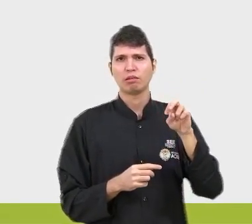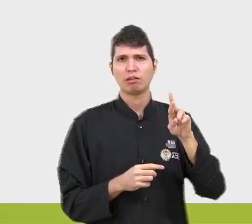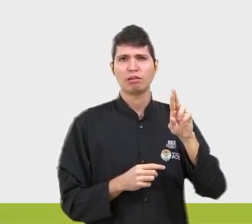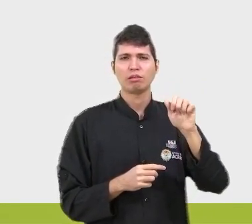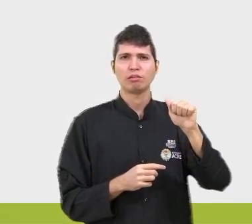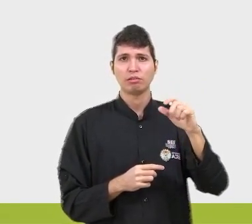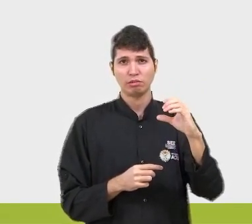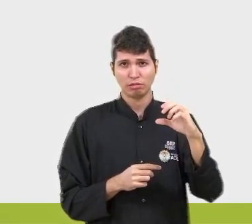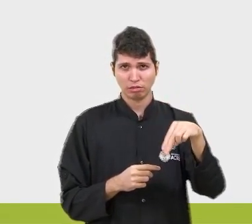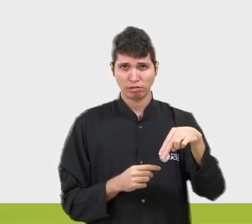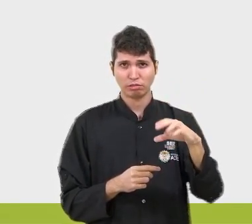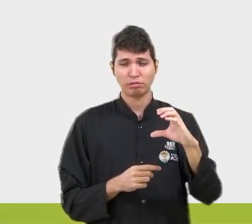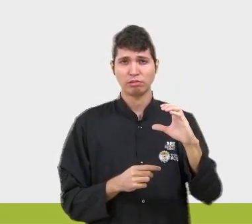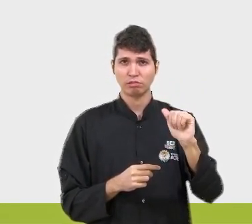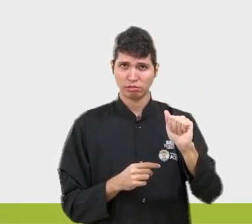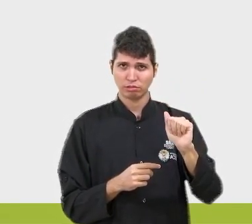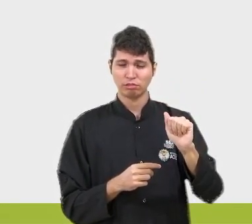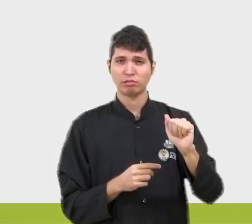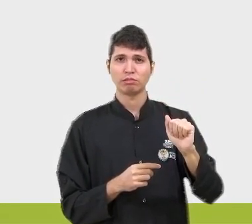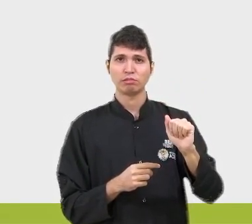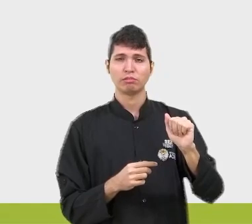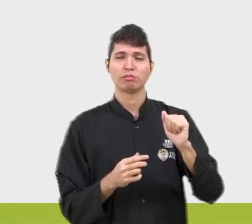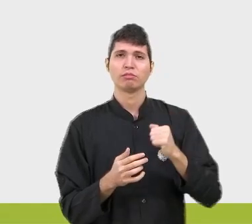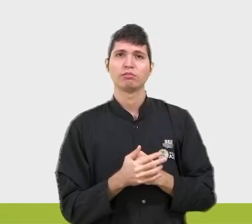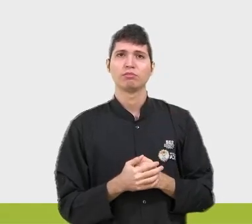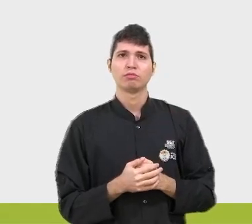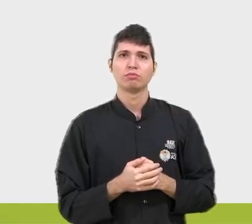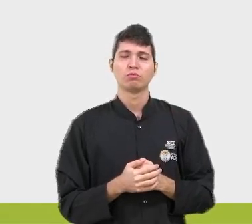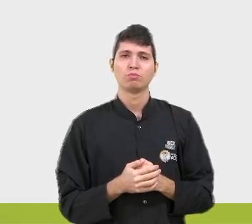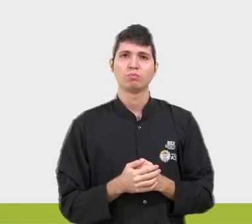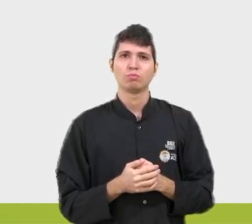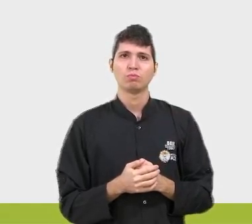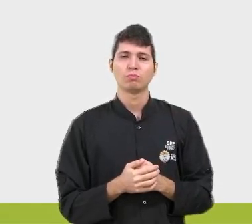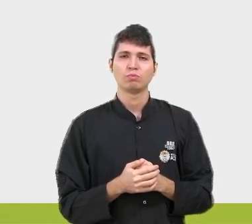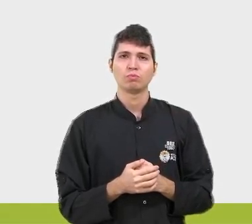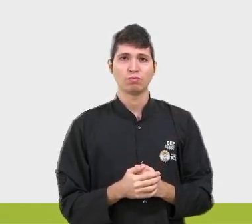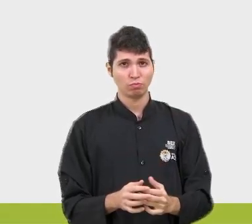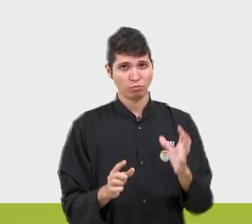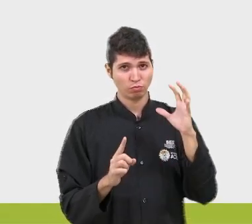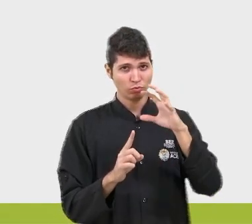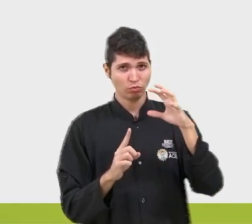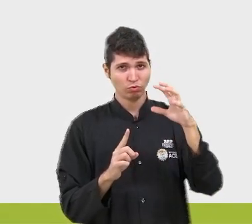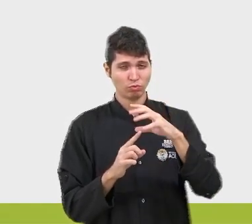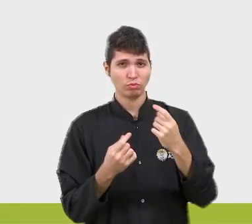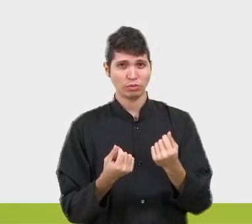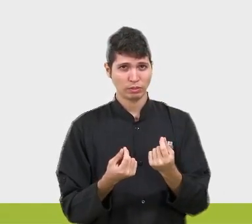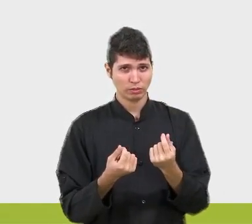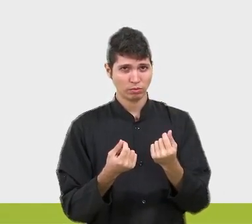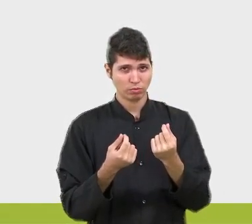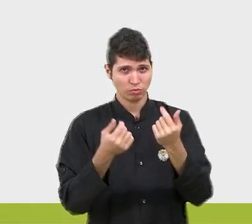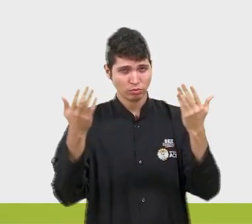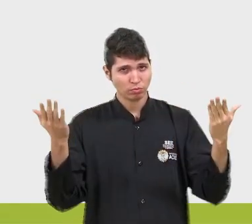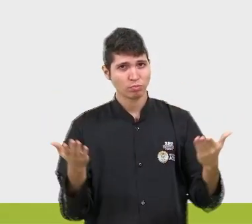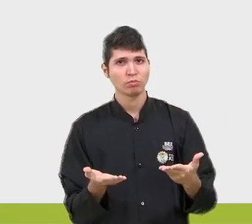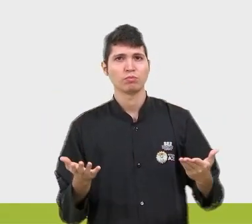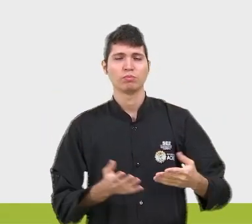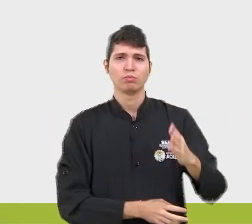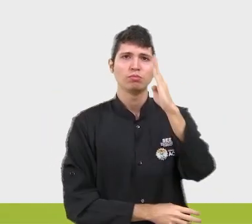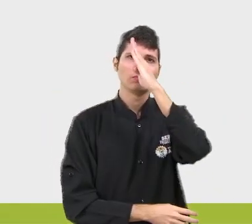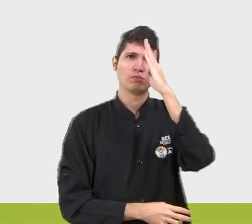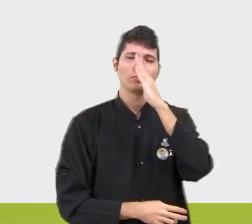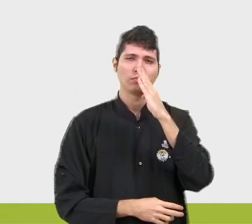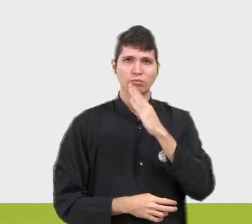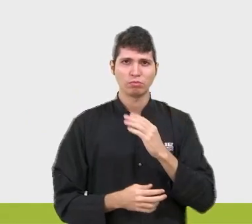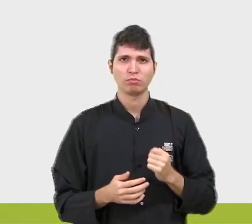do Brasil também reflete na atual situação econômica atual do Brasil. A divisão regional